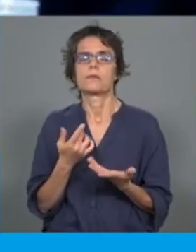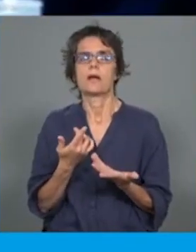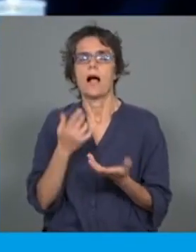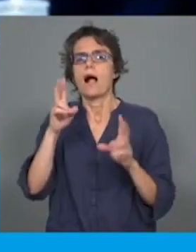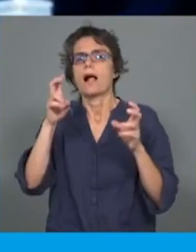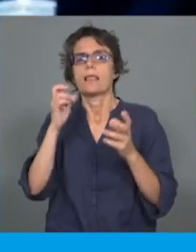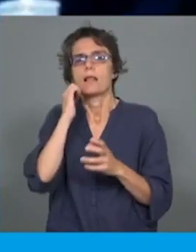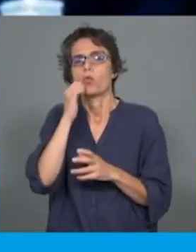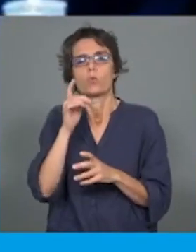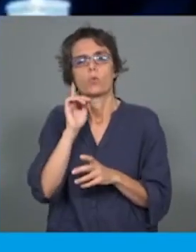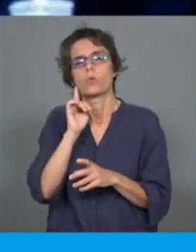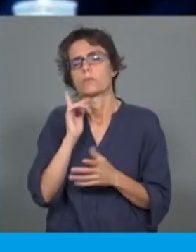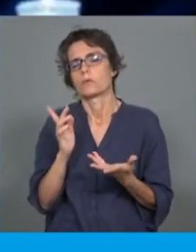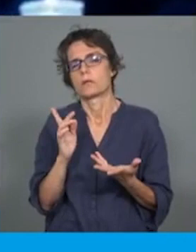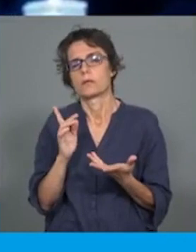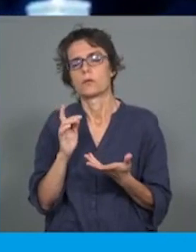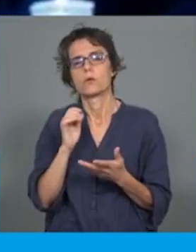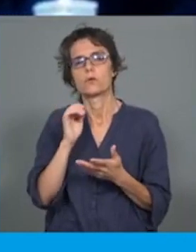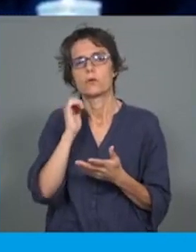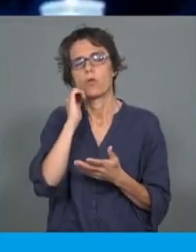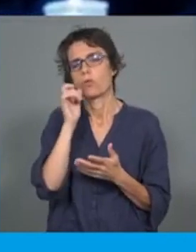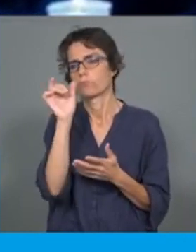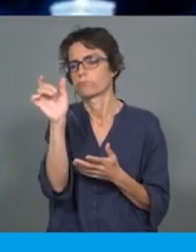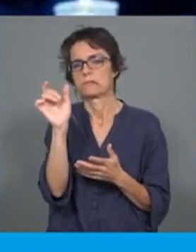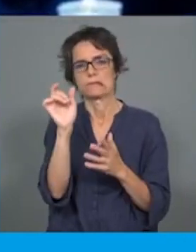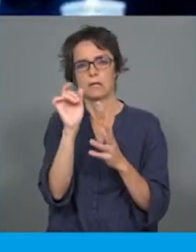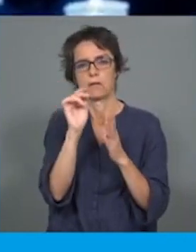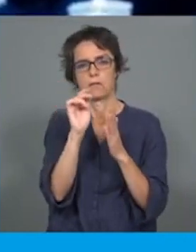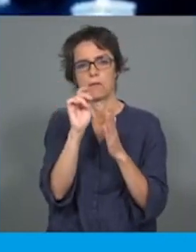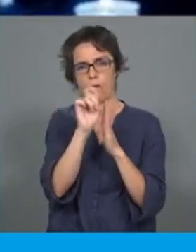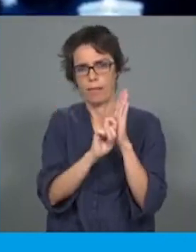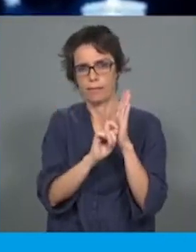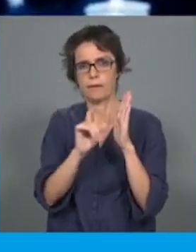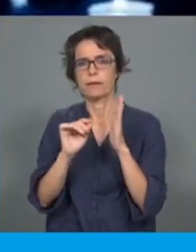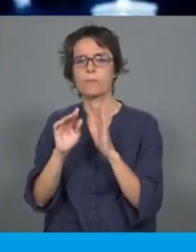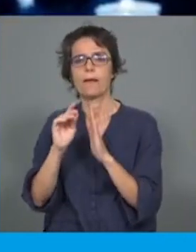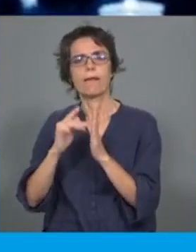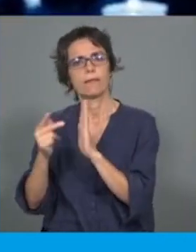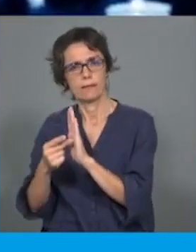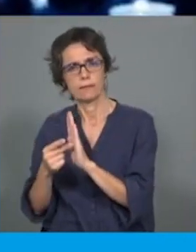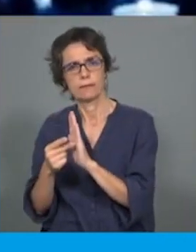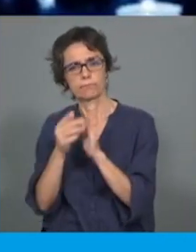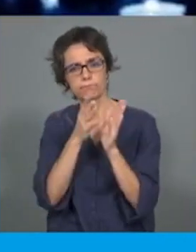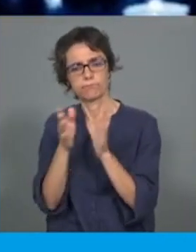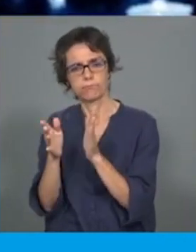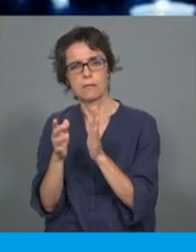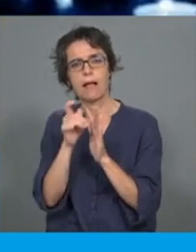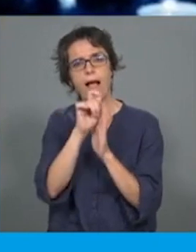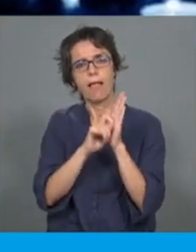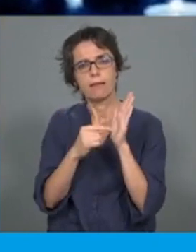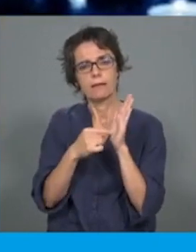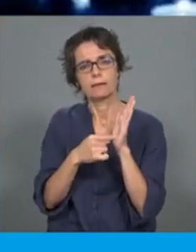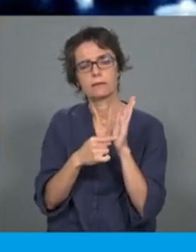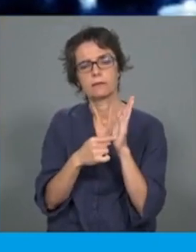este modo, nós temos que olhar para a dor como modo ético e não esquecemos de facto a técnica. E, portanto, este modo ético vai ser no sentido